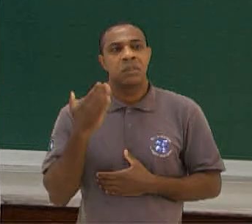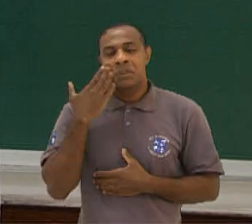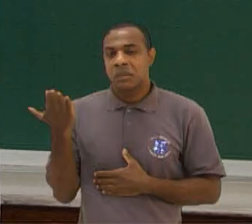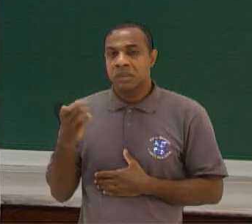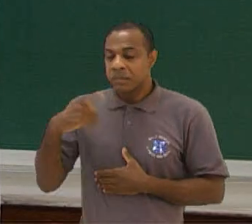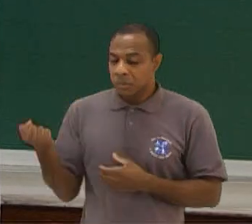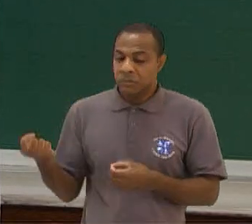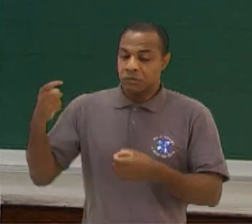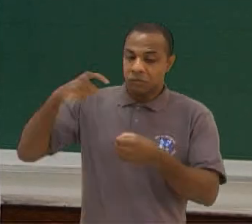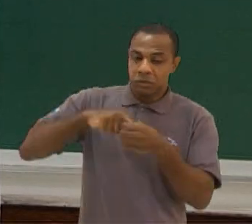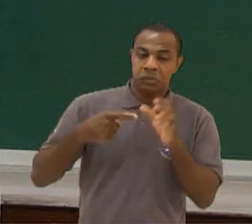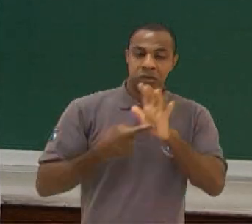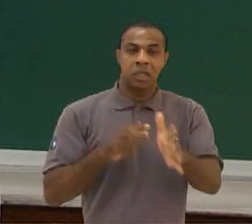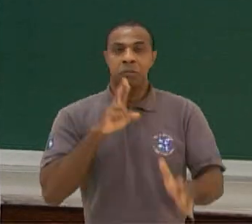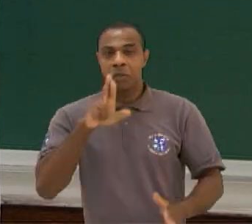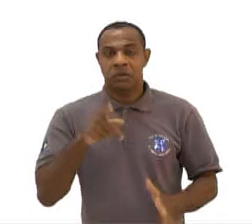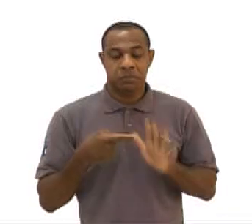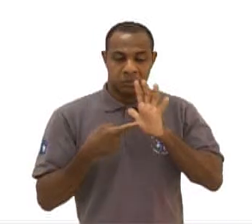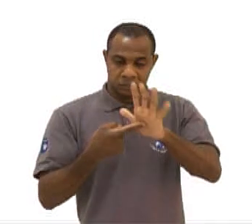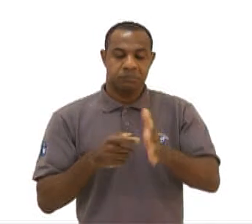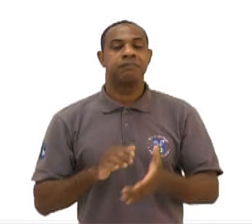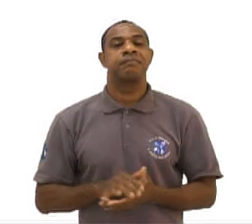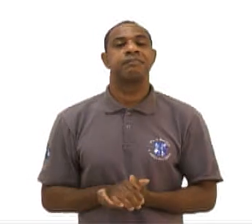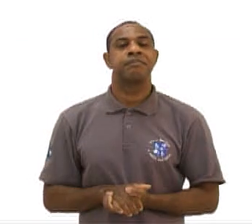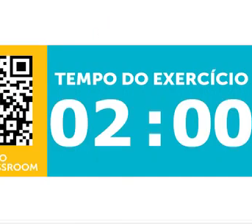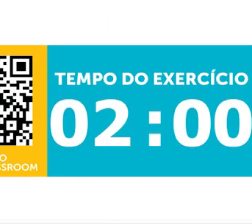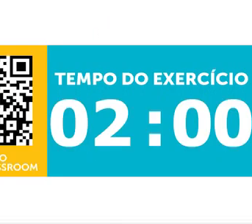Já já voltamos com a resposta para vocês.